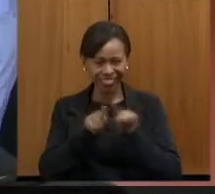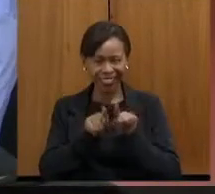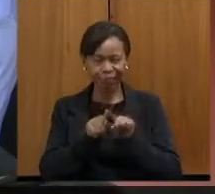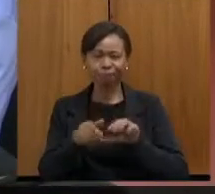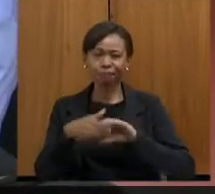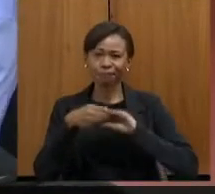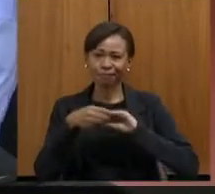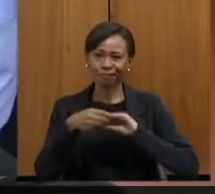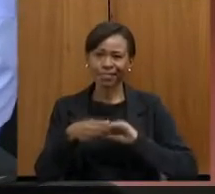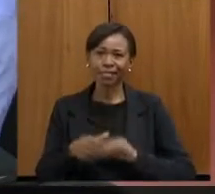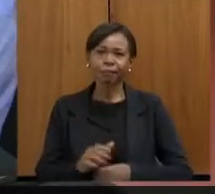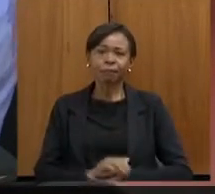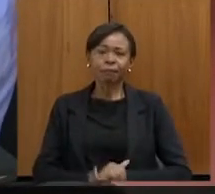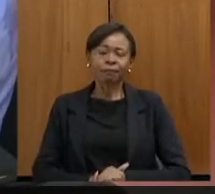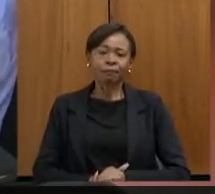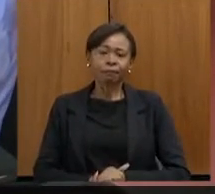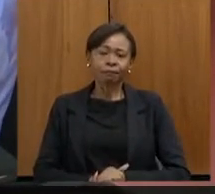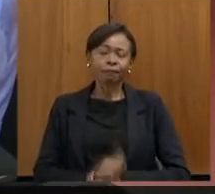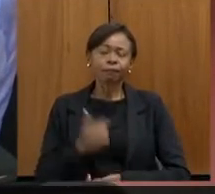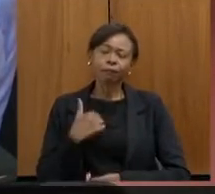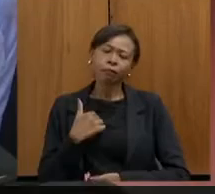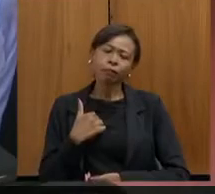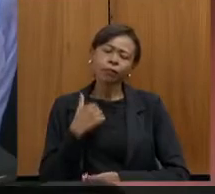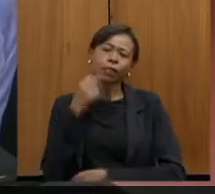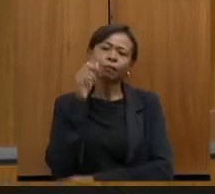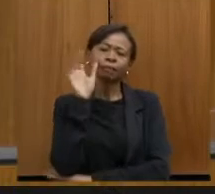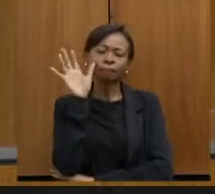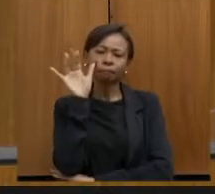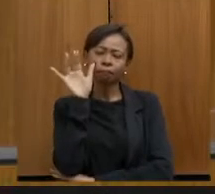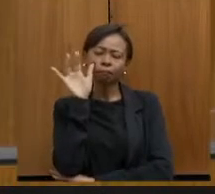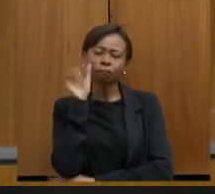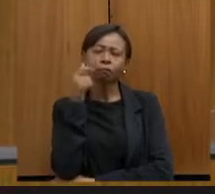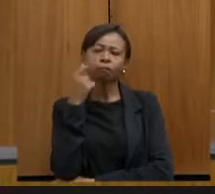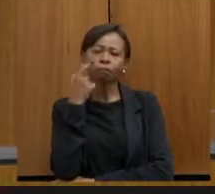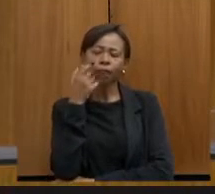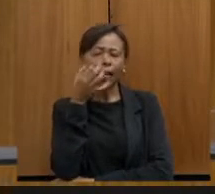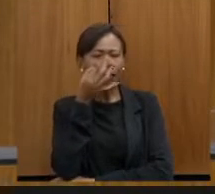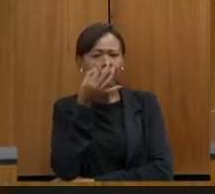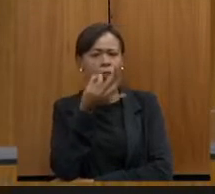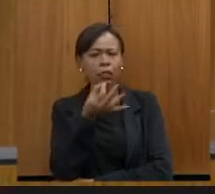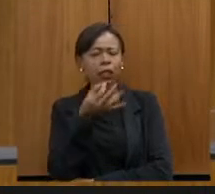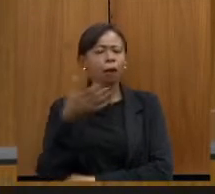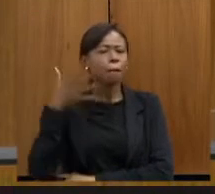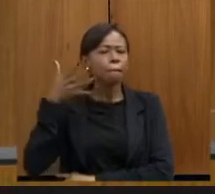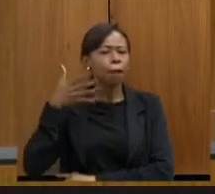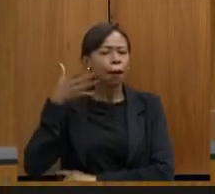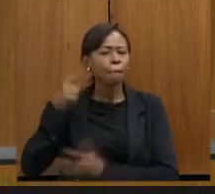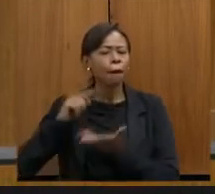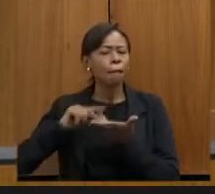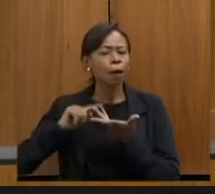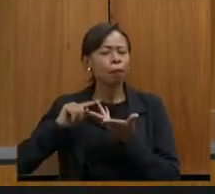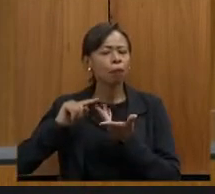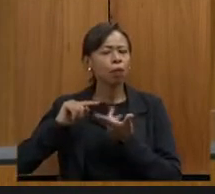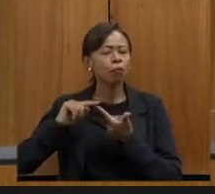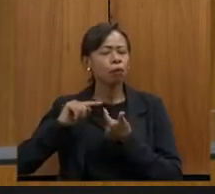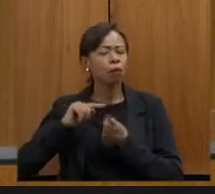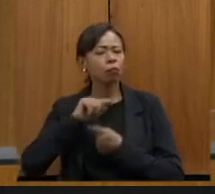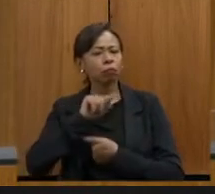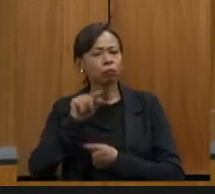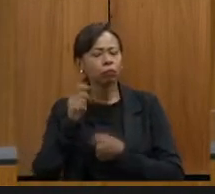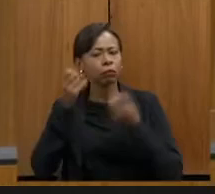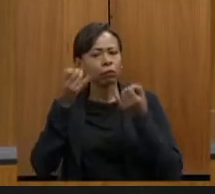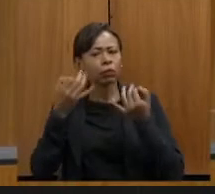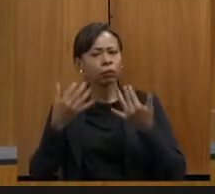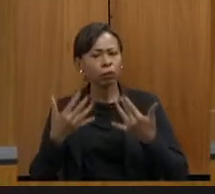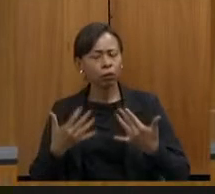eu fiquei atento, ouvindo todas as considerações e vejo como o momento